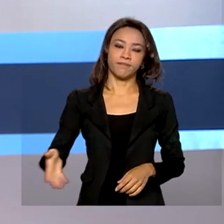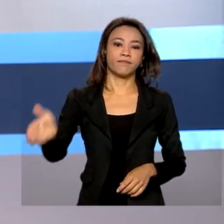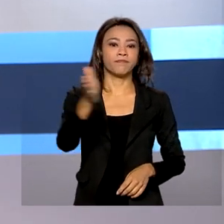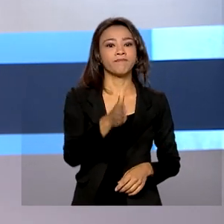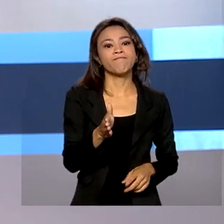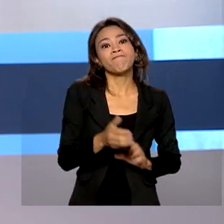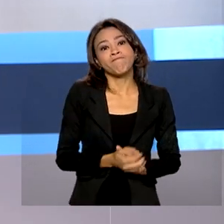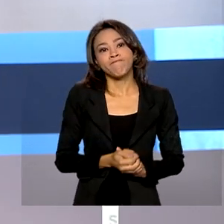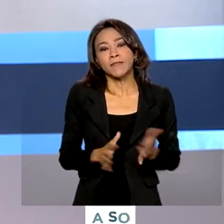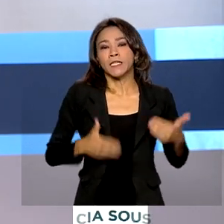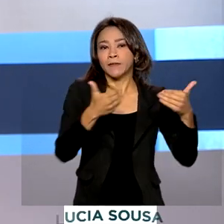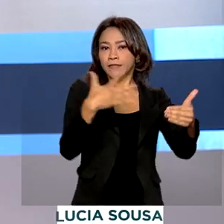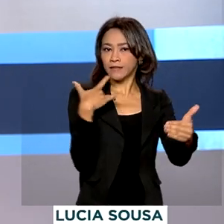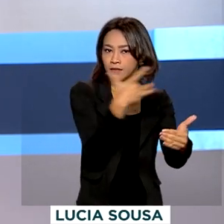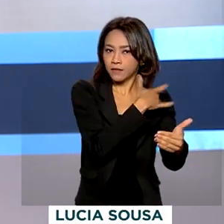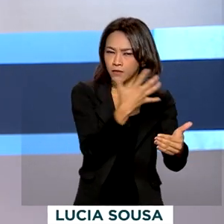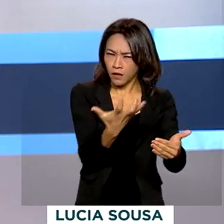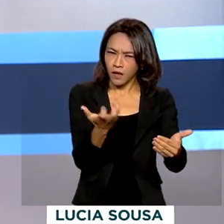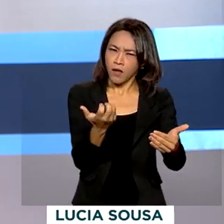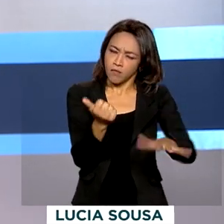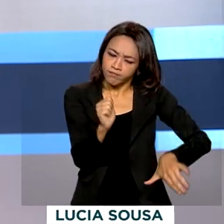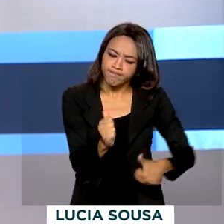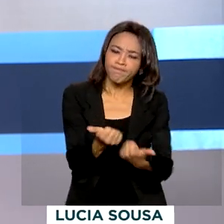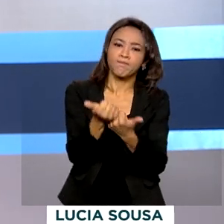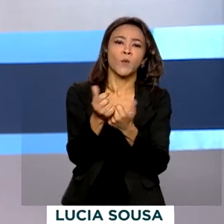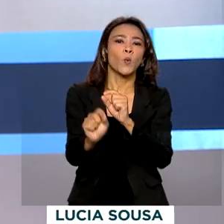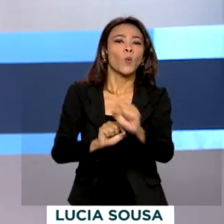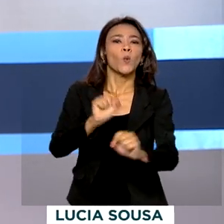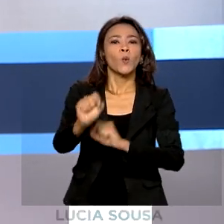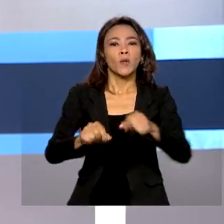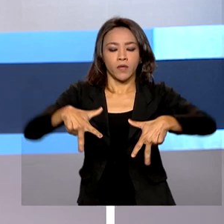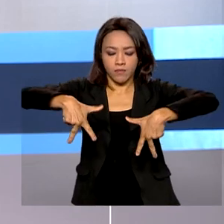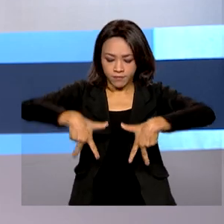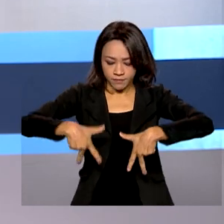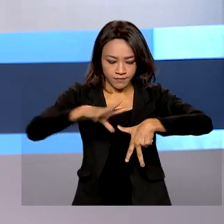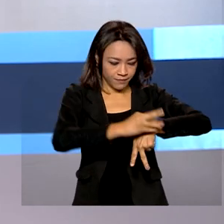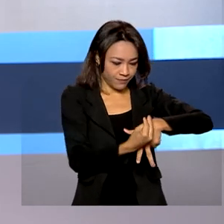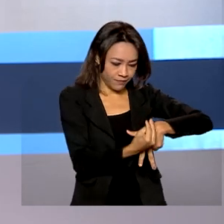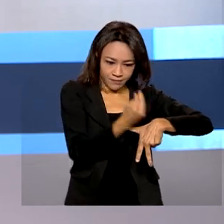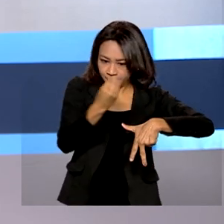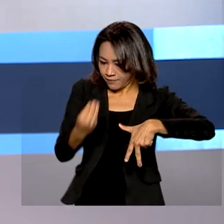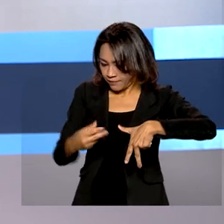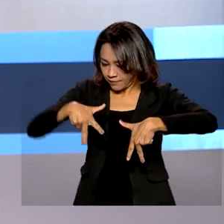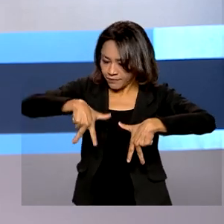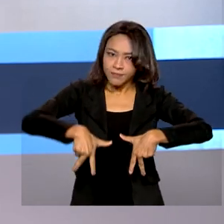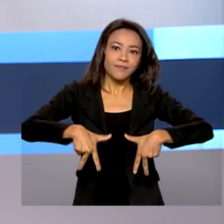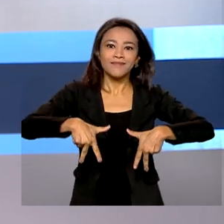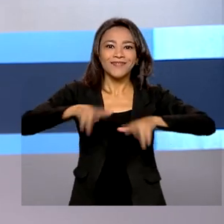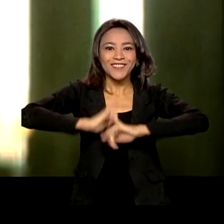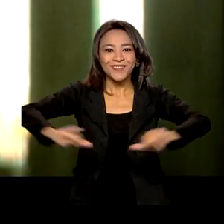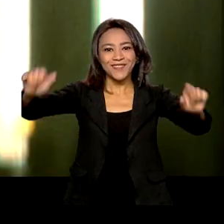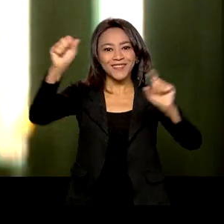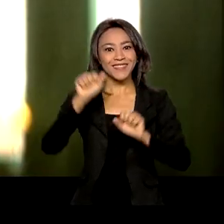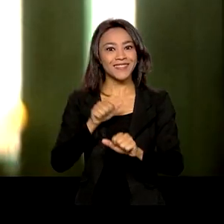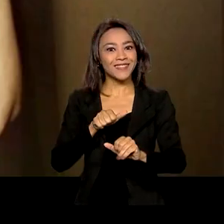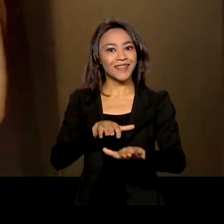E o Ministério da Saúde quer reforçar a importância da doação de órgãos e lançou a campanha Setembro Verde.